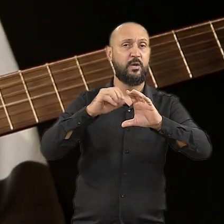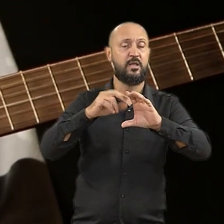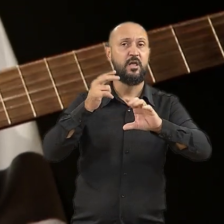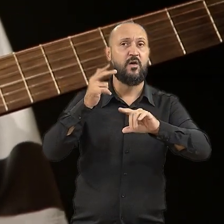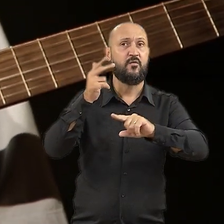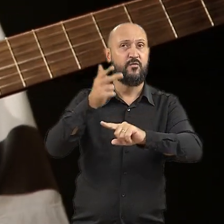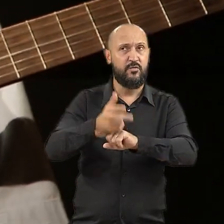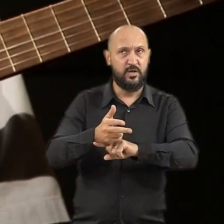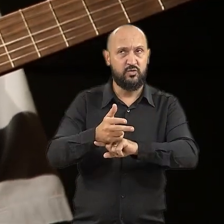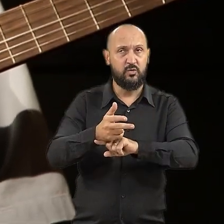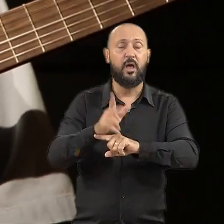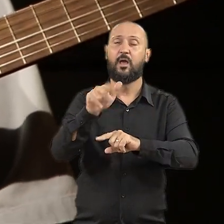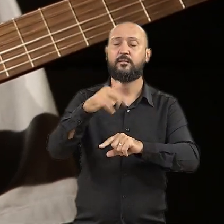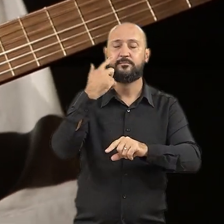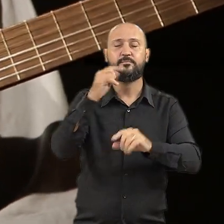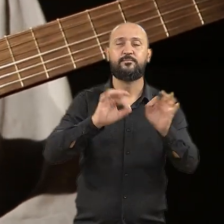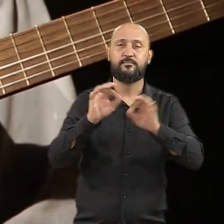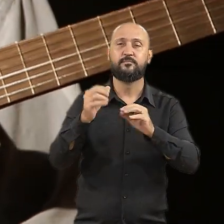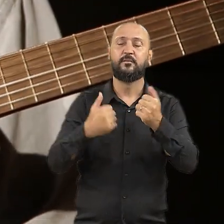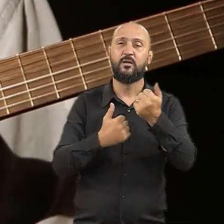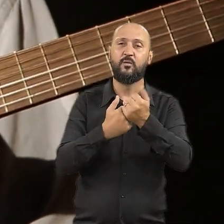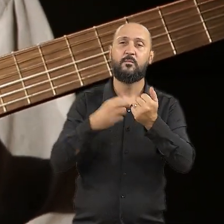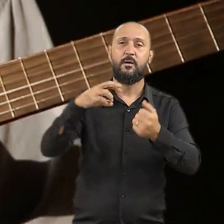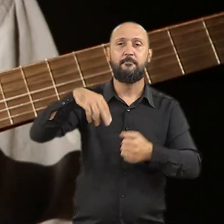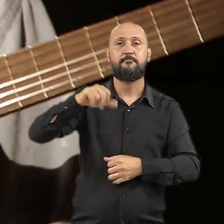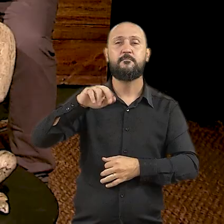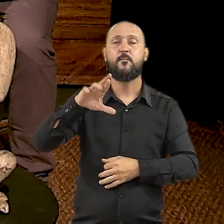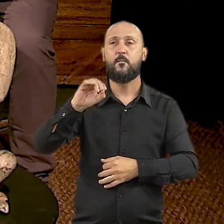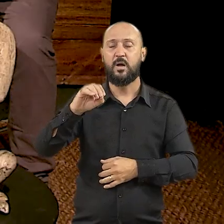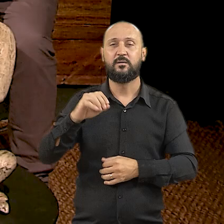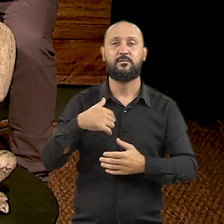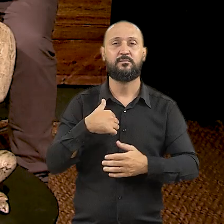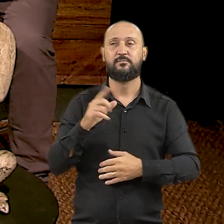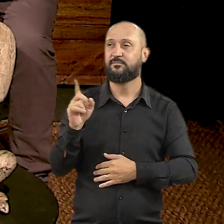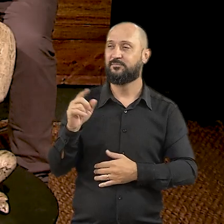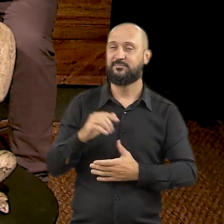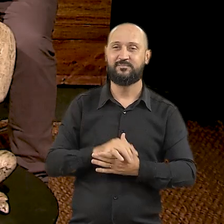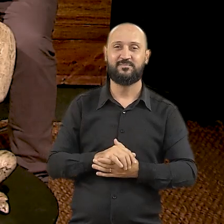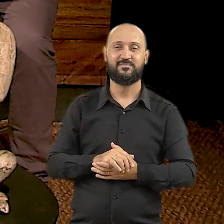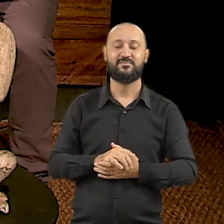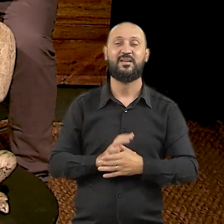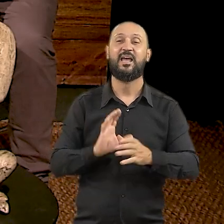Vídeo, aliás, a Morena Vídeo, produtora, que é como a Macro aqui, né? Sim, estava lá.